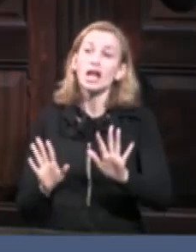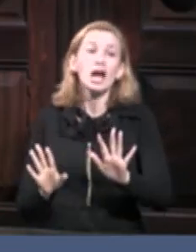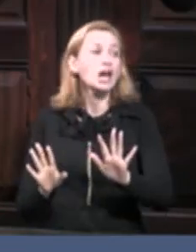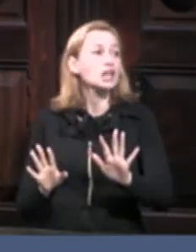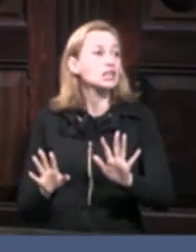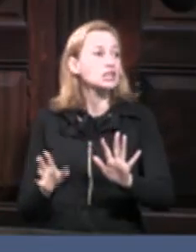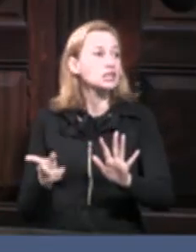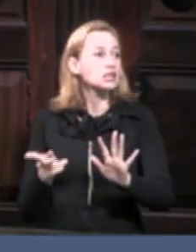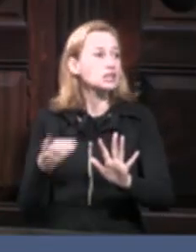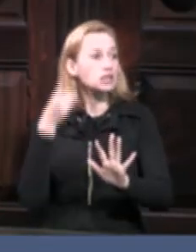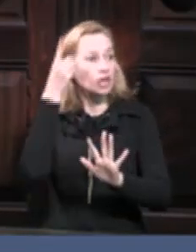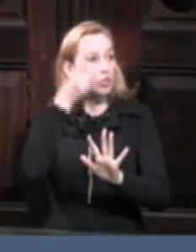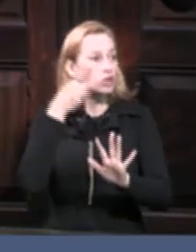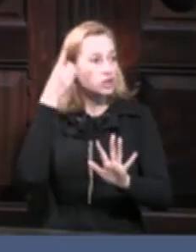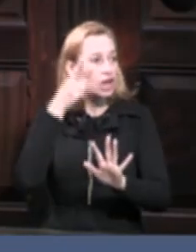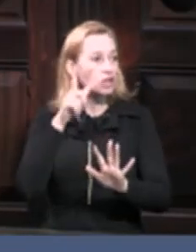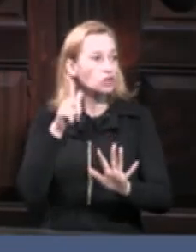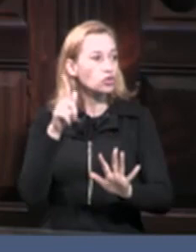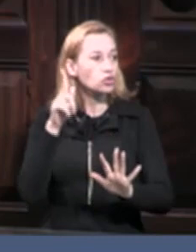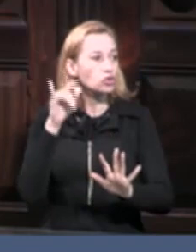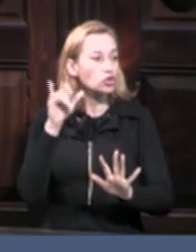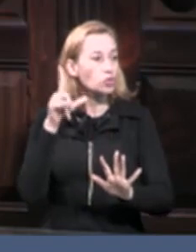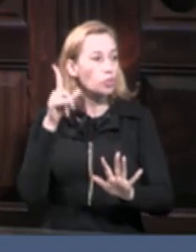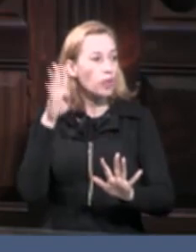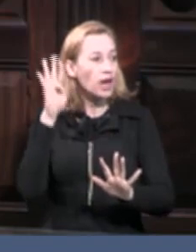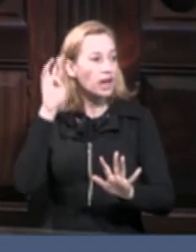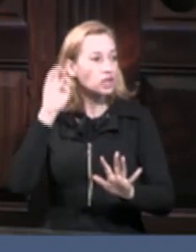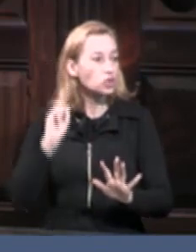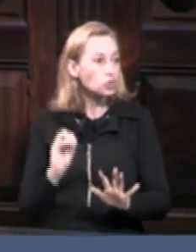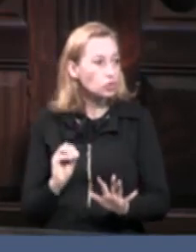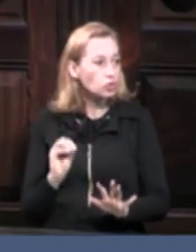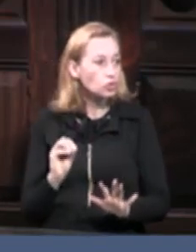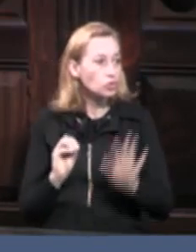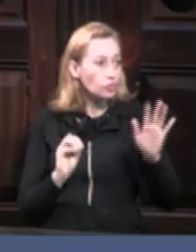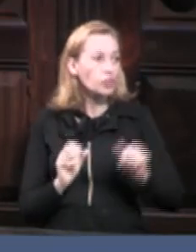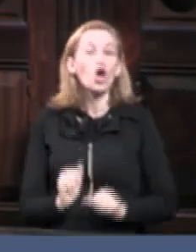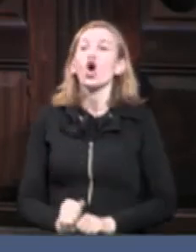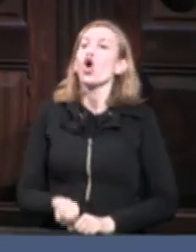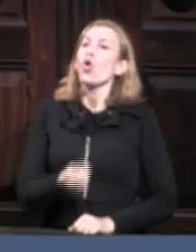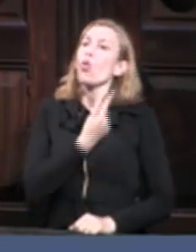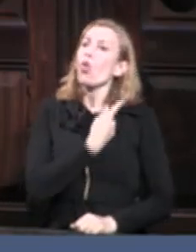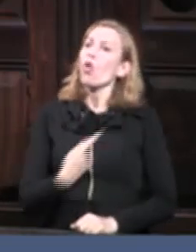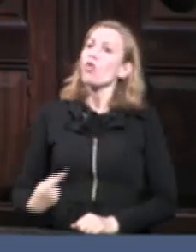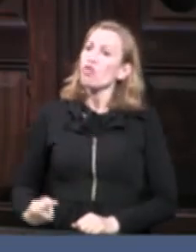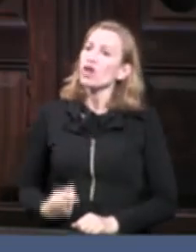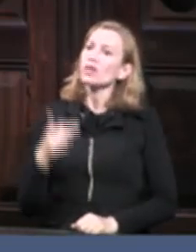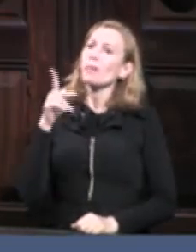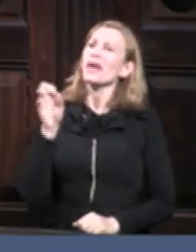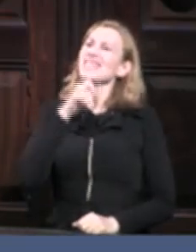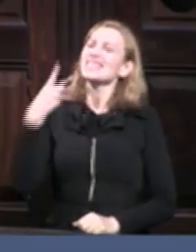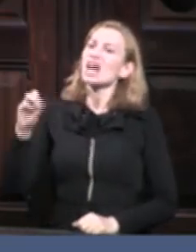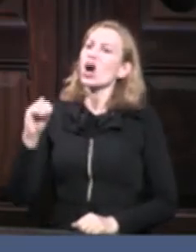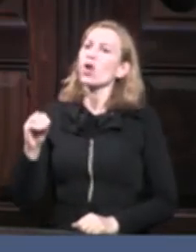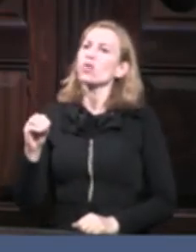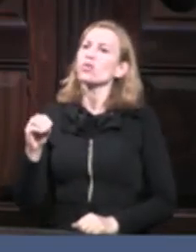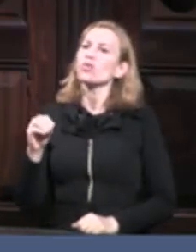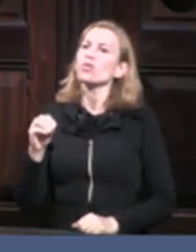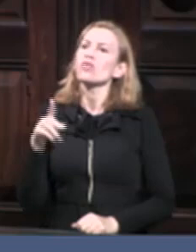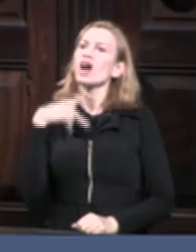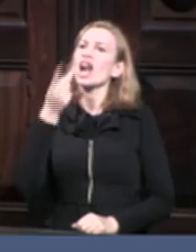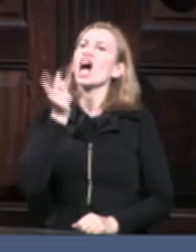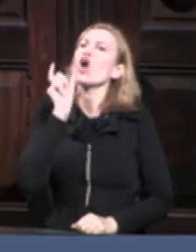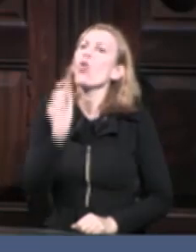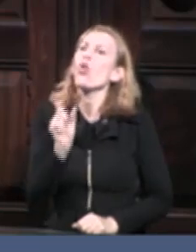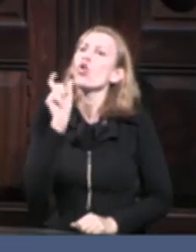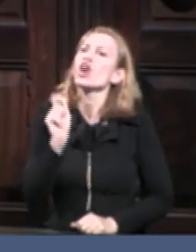a primeira pergunta que deve ser feita é: o governo Pezão fazer propaganda de quê? Propaganda